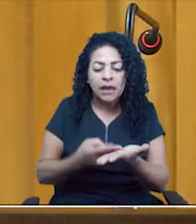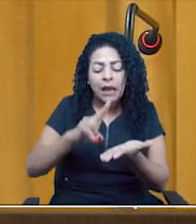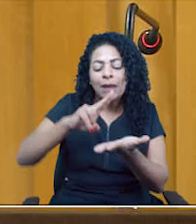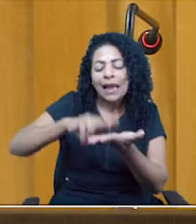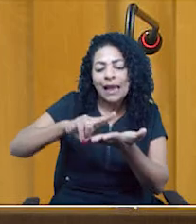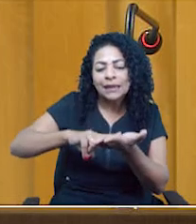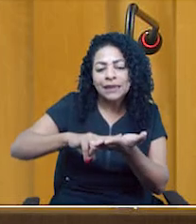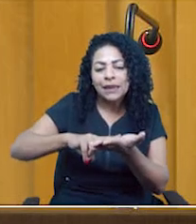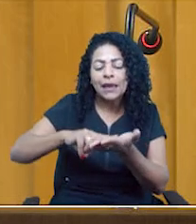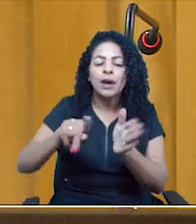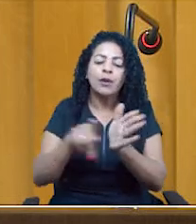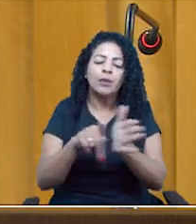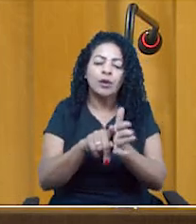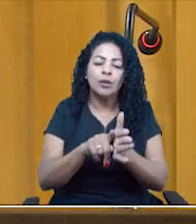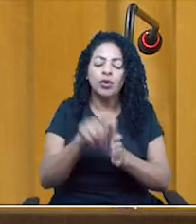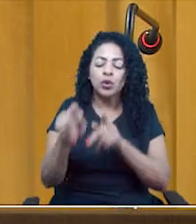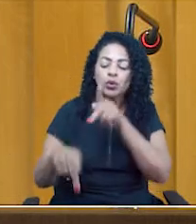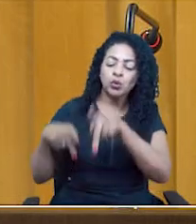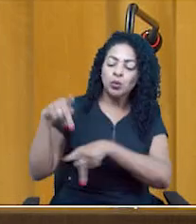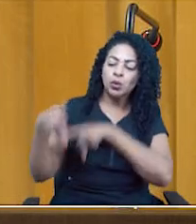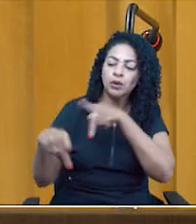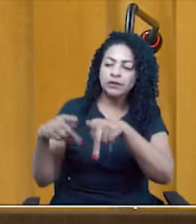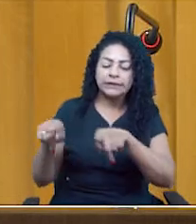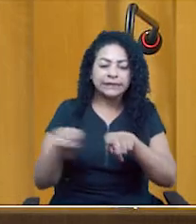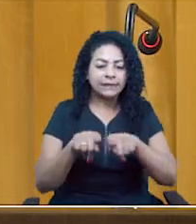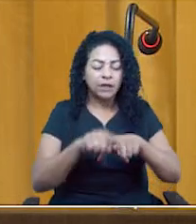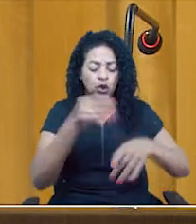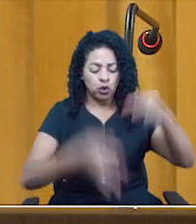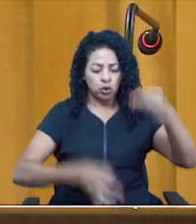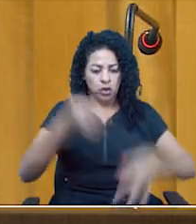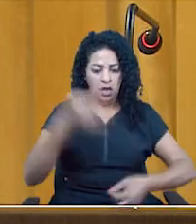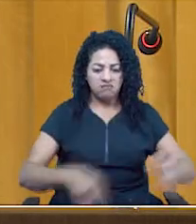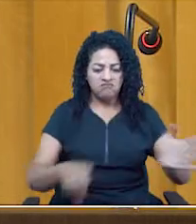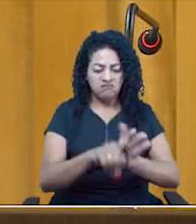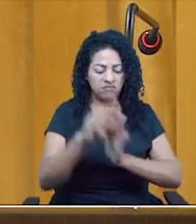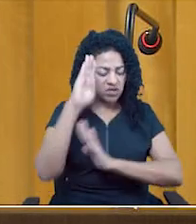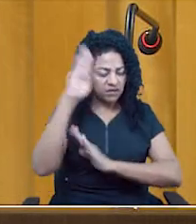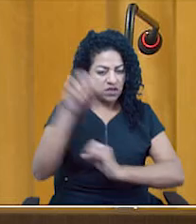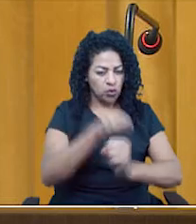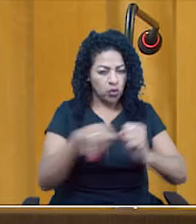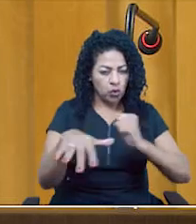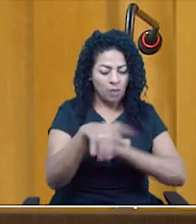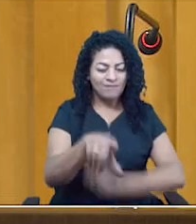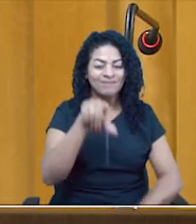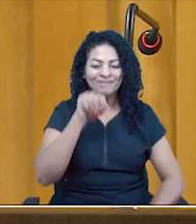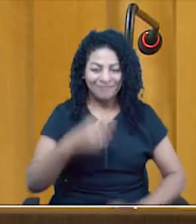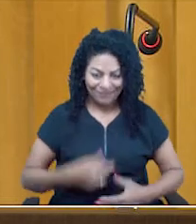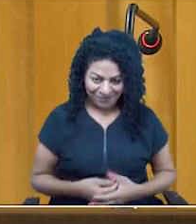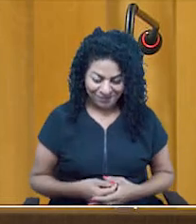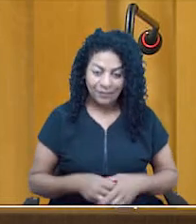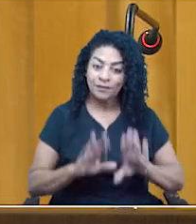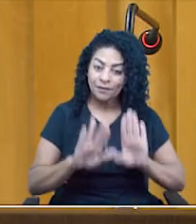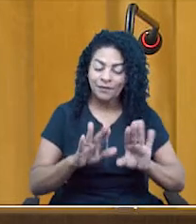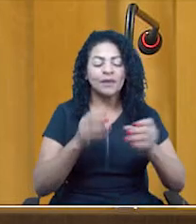Julgar à luz dos princípios que a sociedade escolheu. Portanto, falar e se